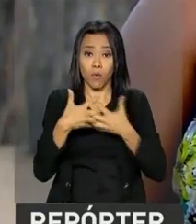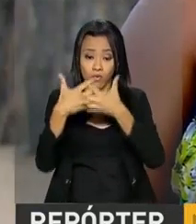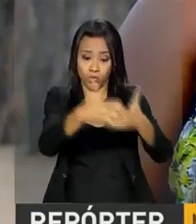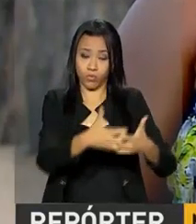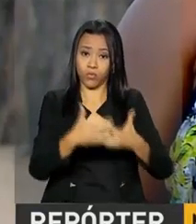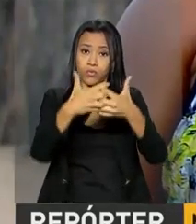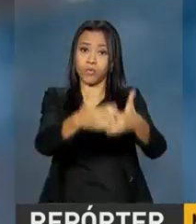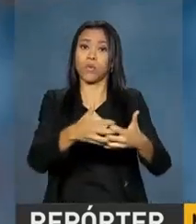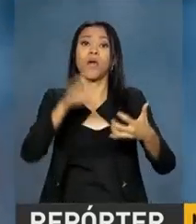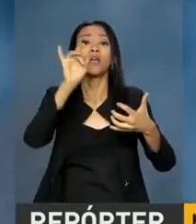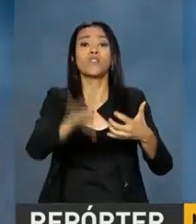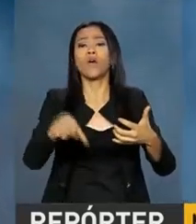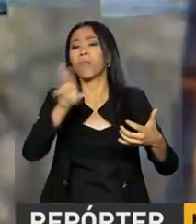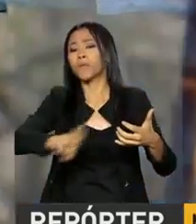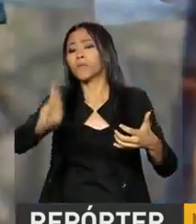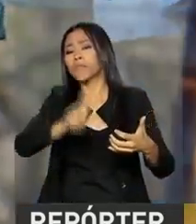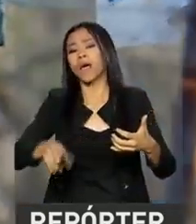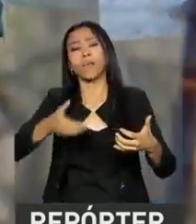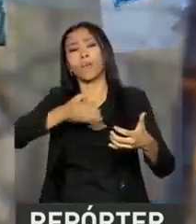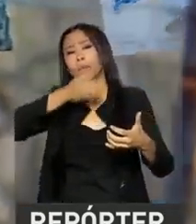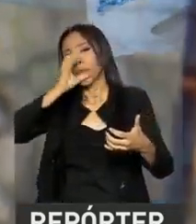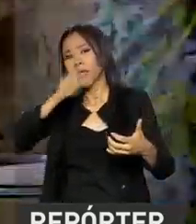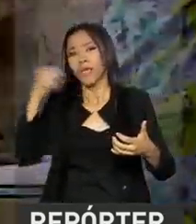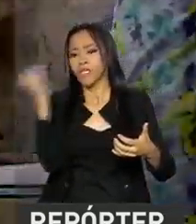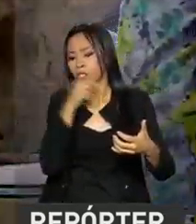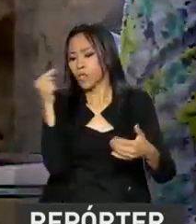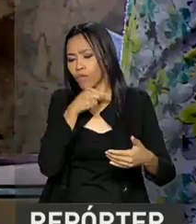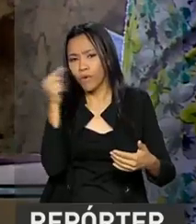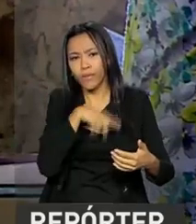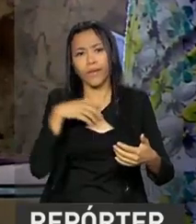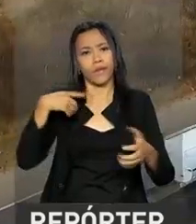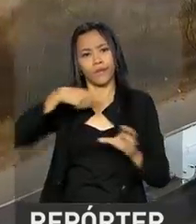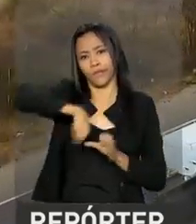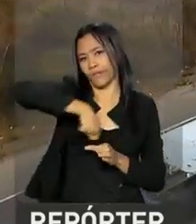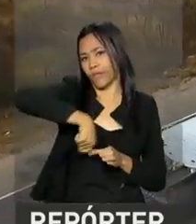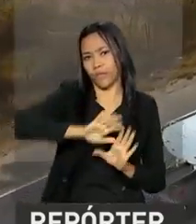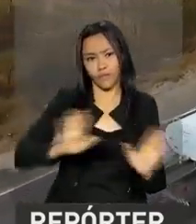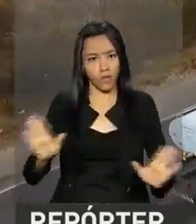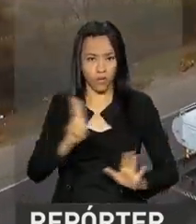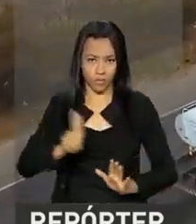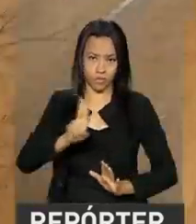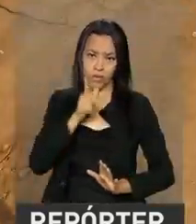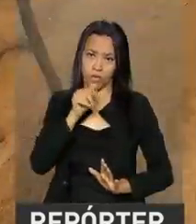gente usar, só para beber, escovar os dentes e cozinhar.